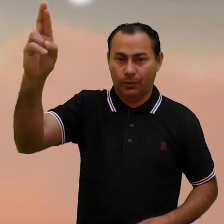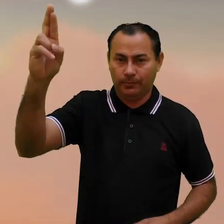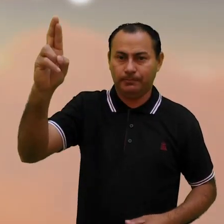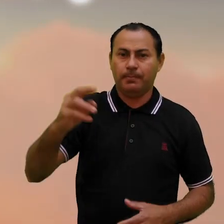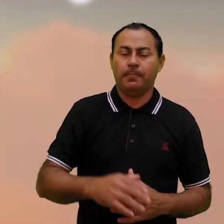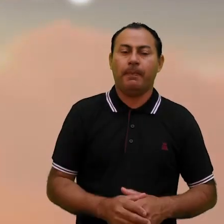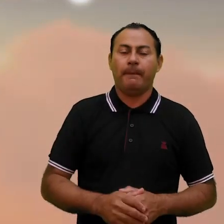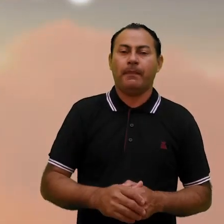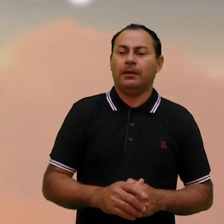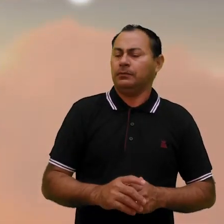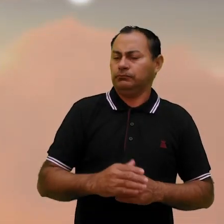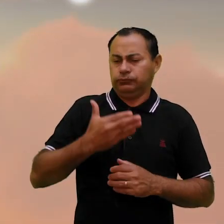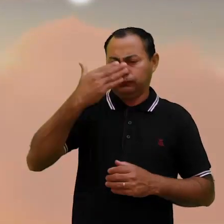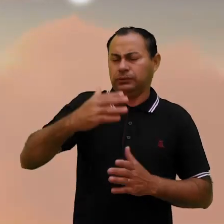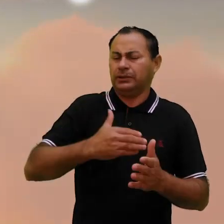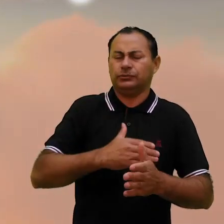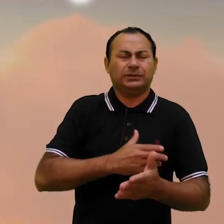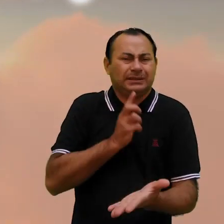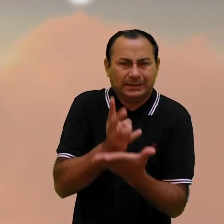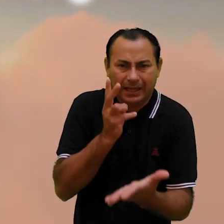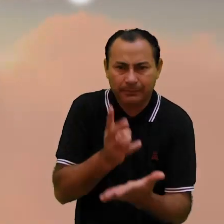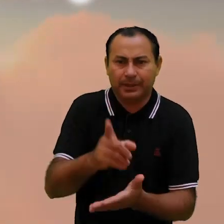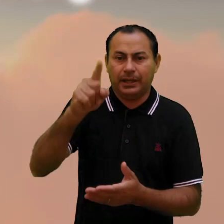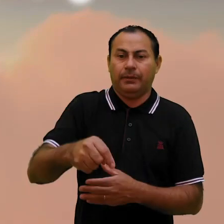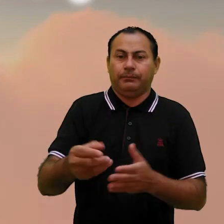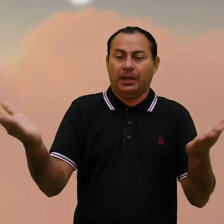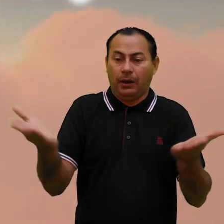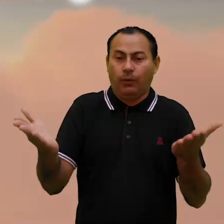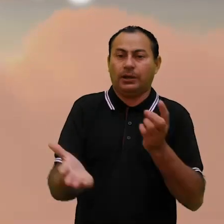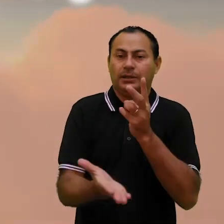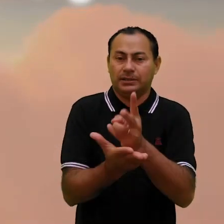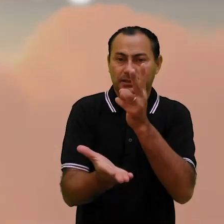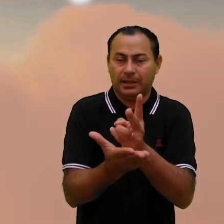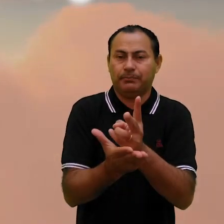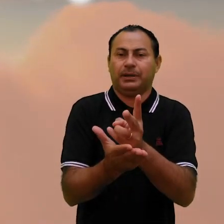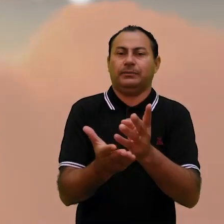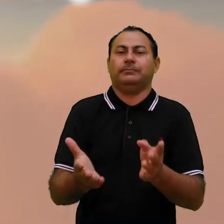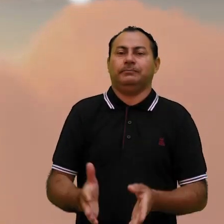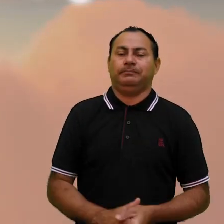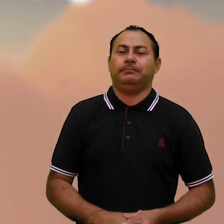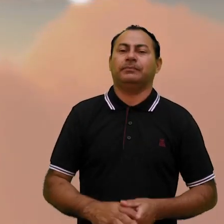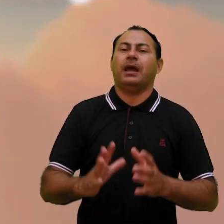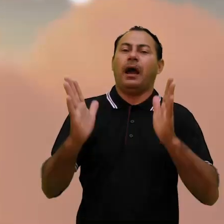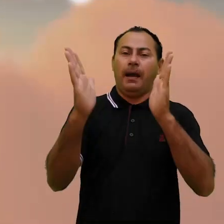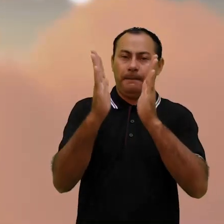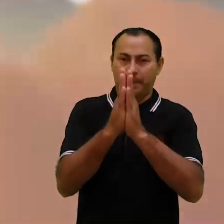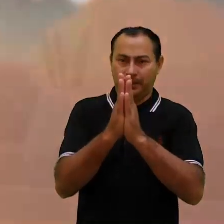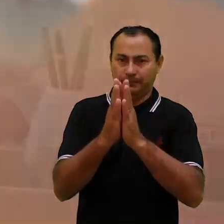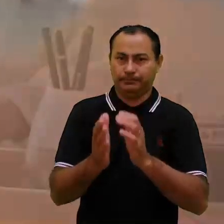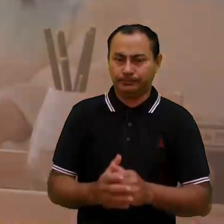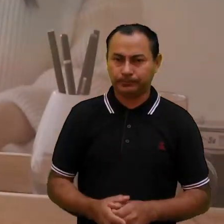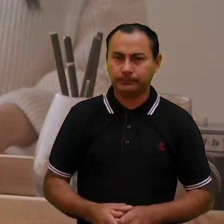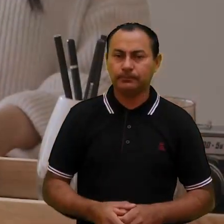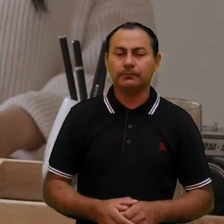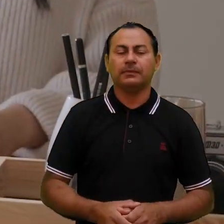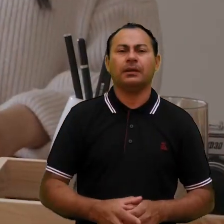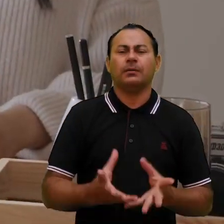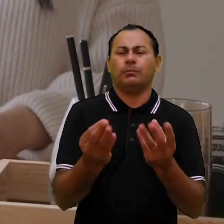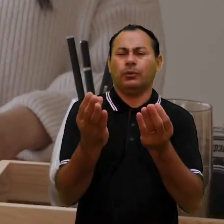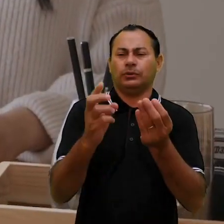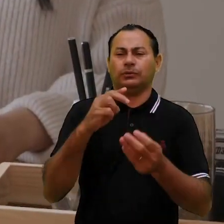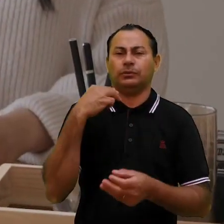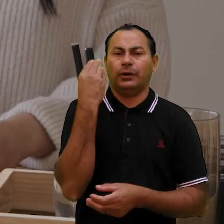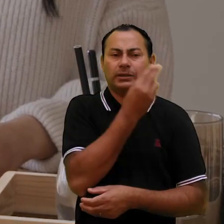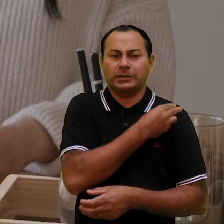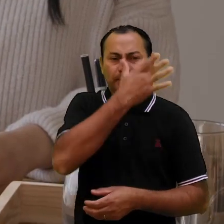Senhor, antes de todos os tempos, agora e para todos sempre. Amém. Muitos dos